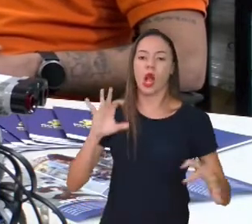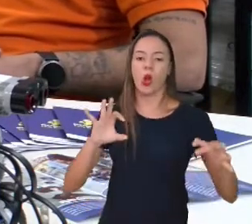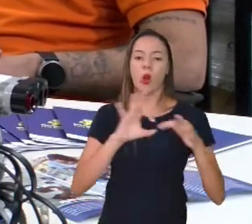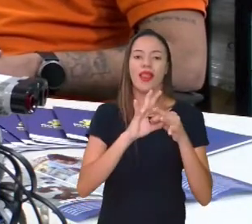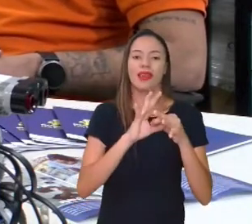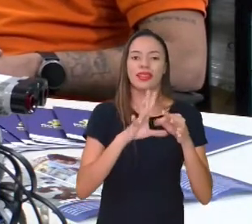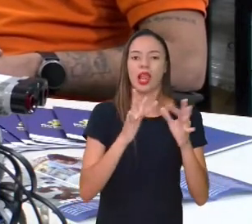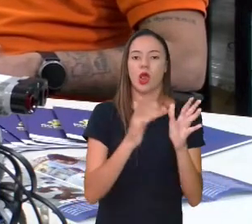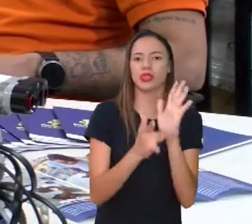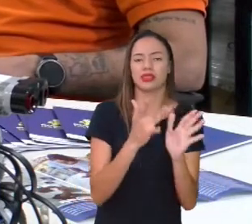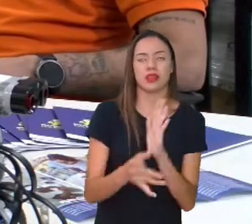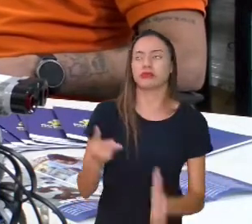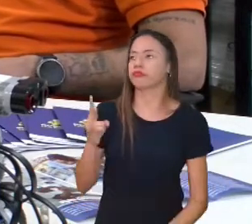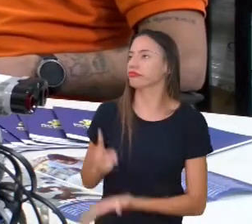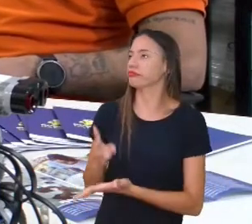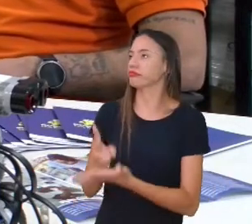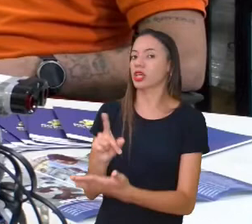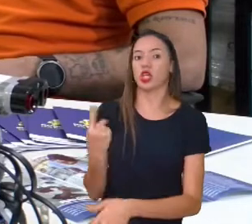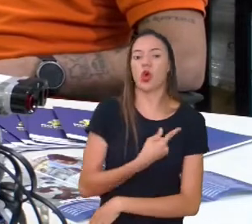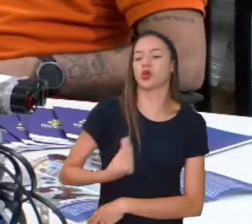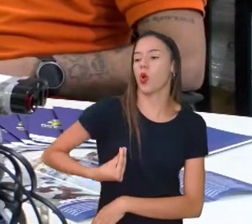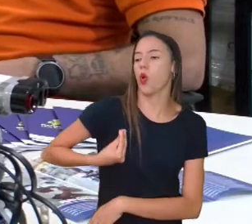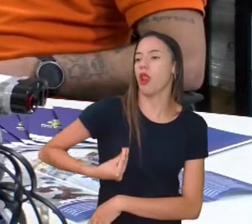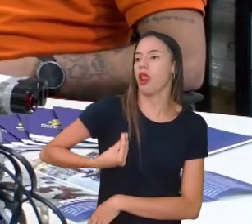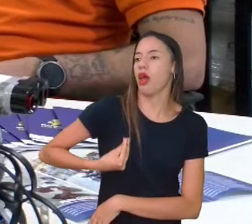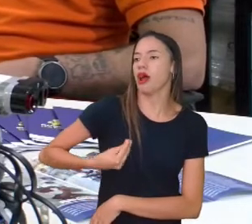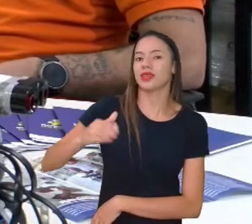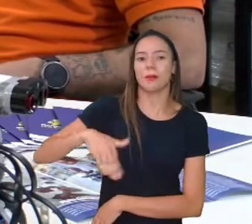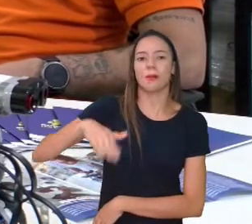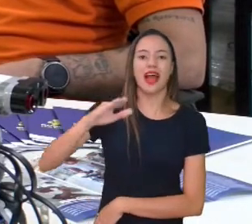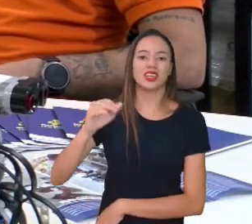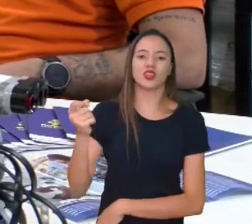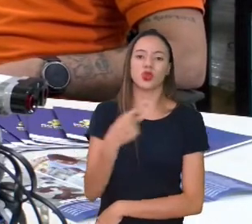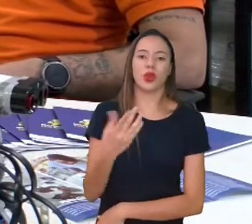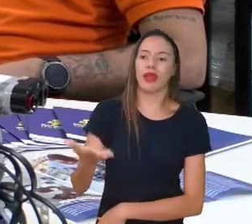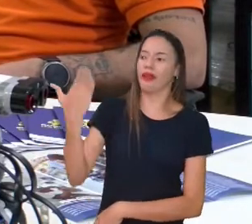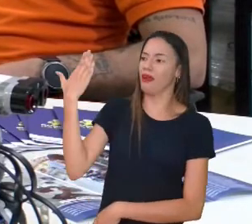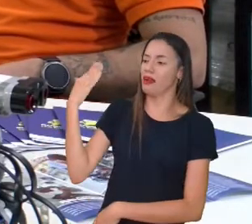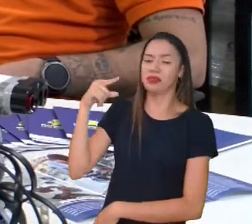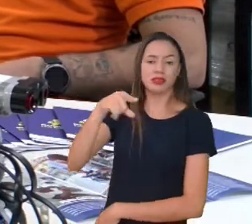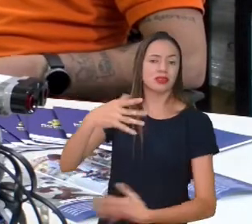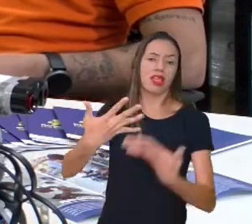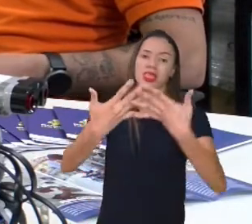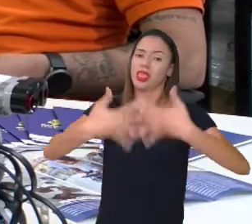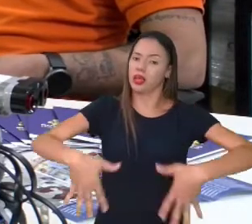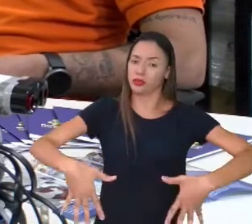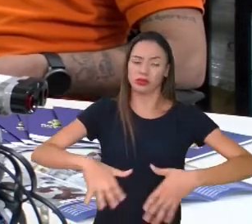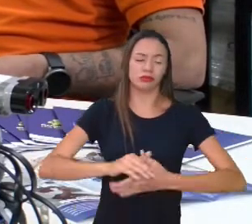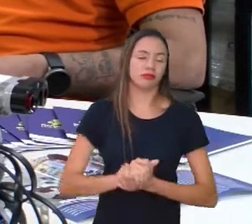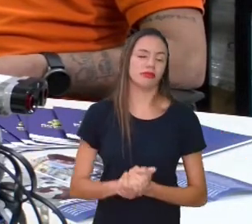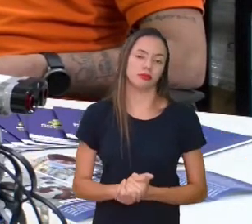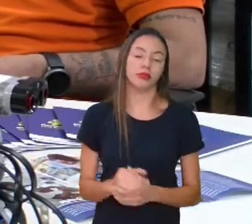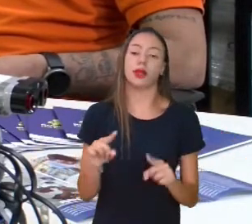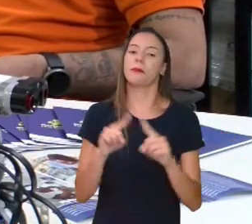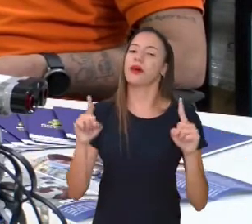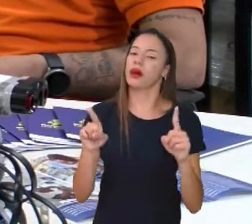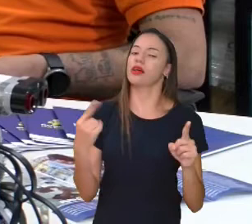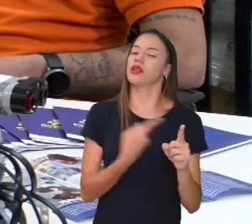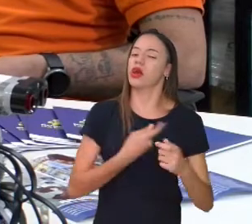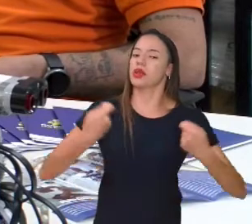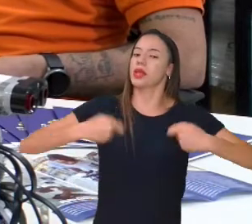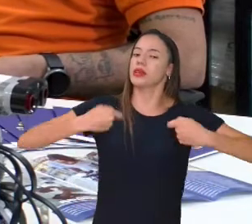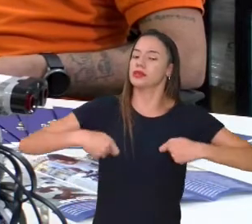assim, a gente está online muito mais do que a gente estava. E isso é muito comum, isso é natural, mas a gente precisa também